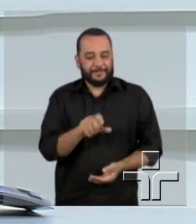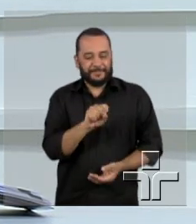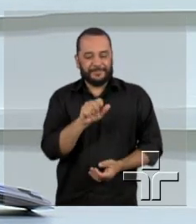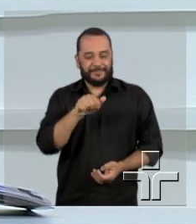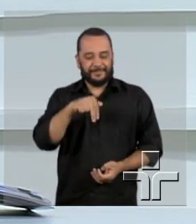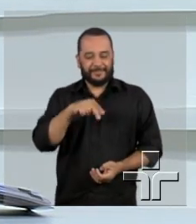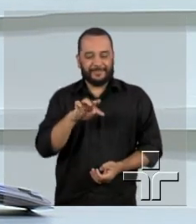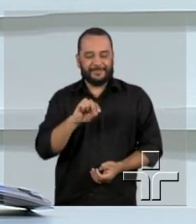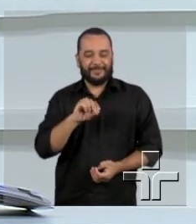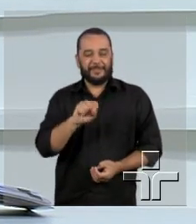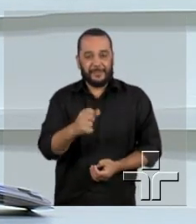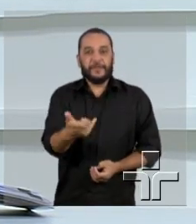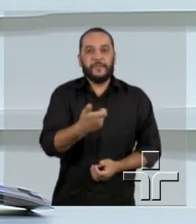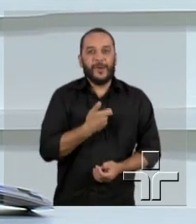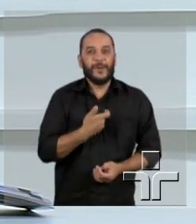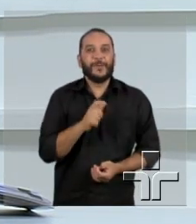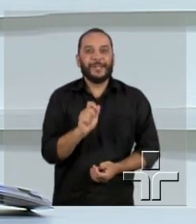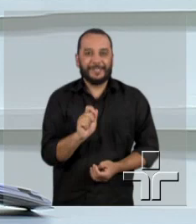ele dizia o seguinte,